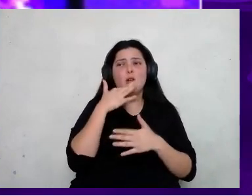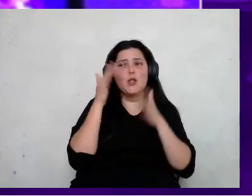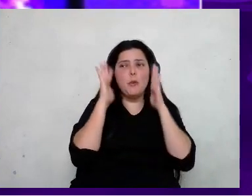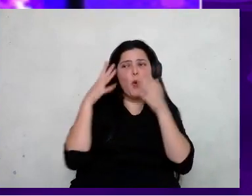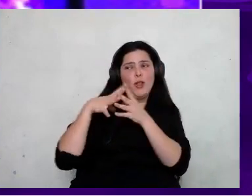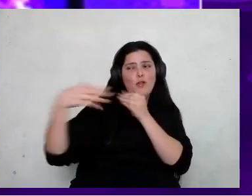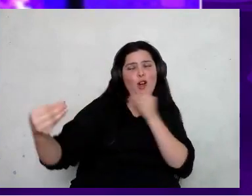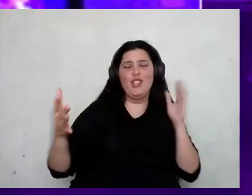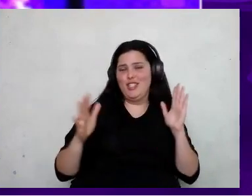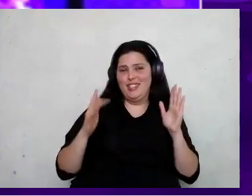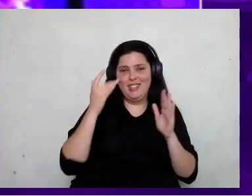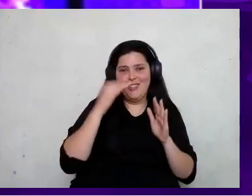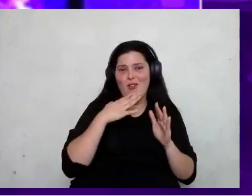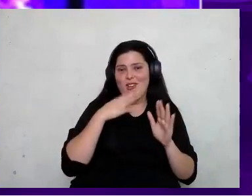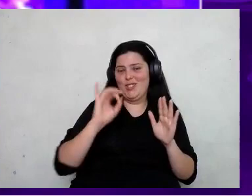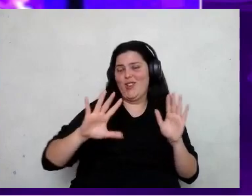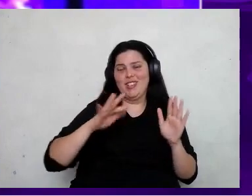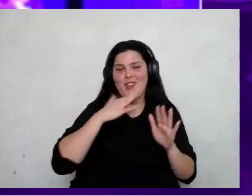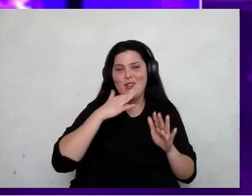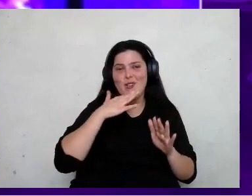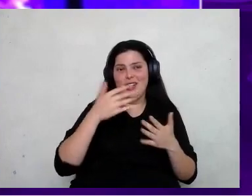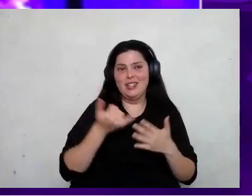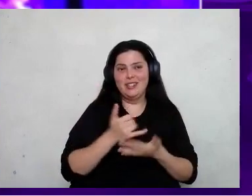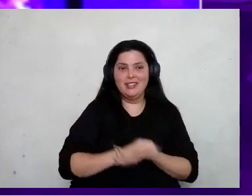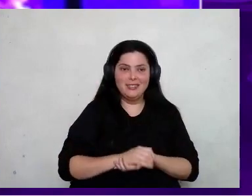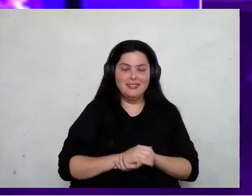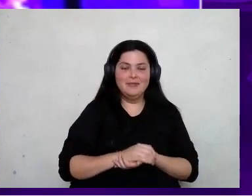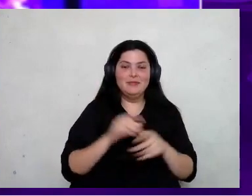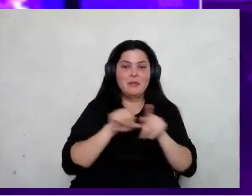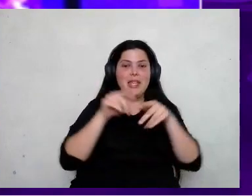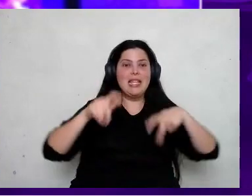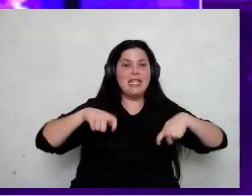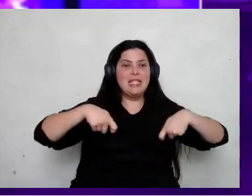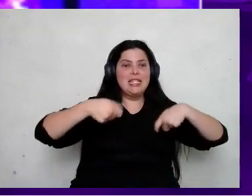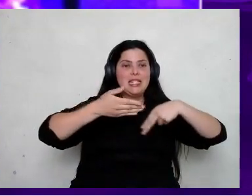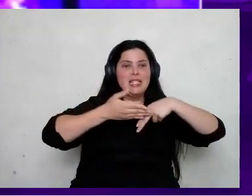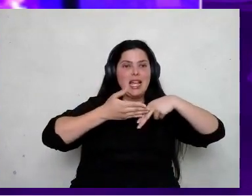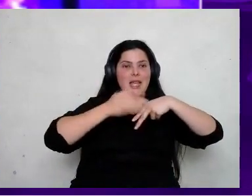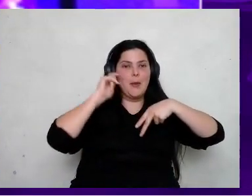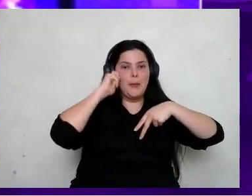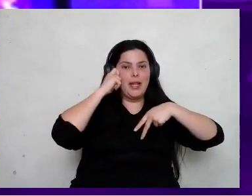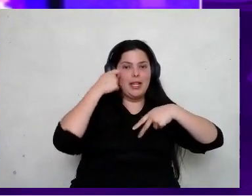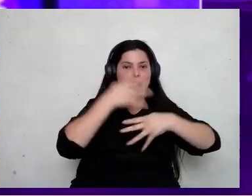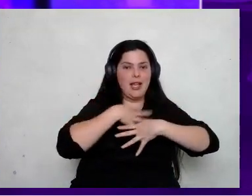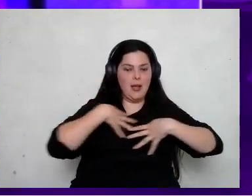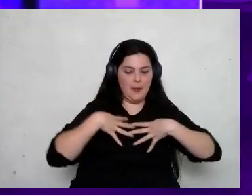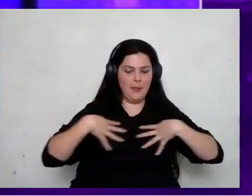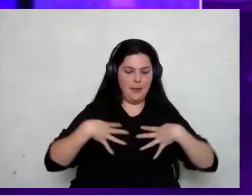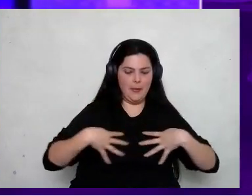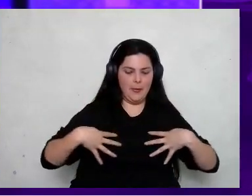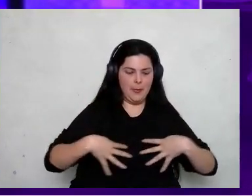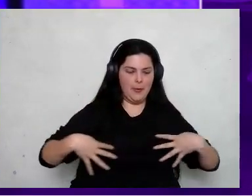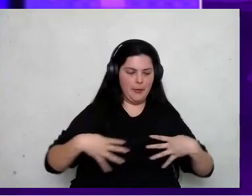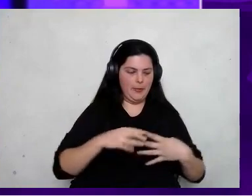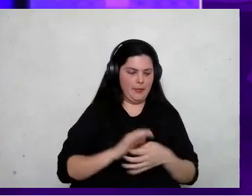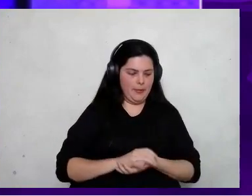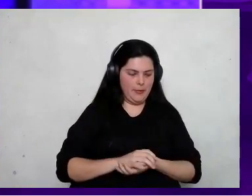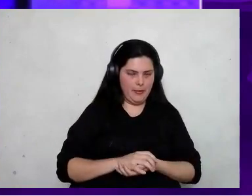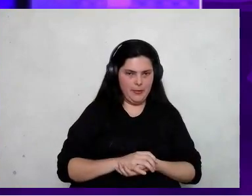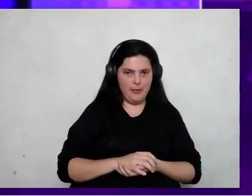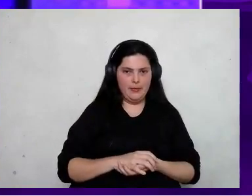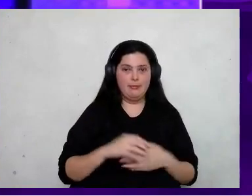foge. É, uma saia preta e uma camiseta listrada. Ahn, então vamos